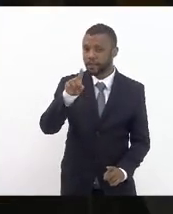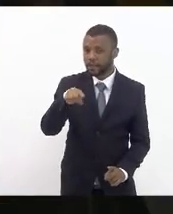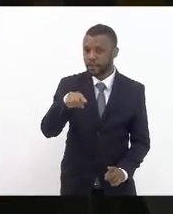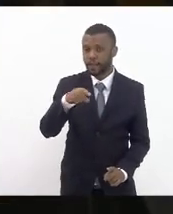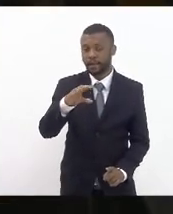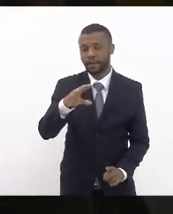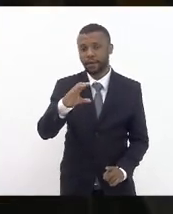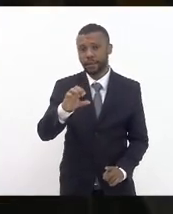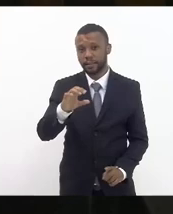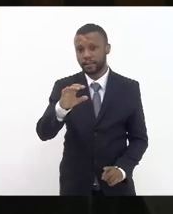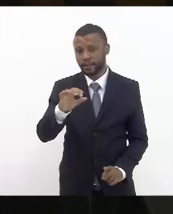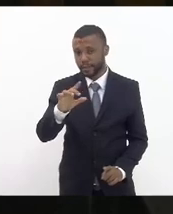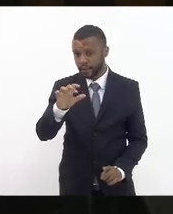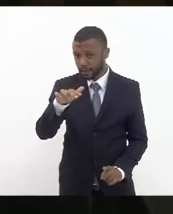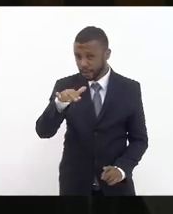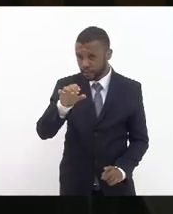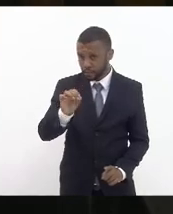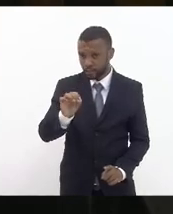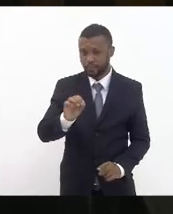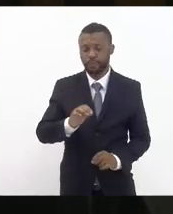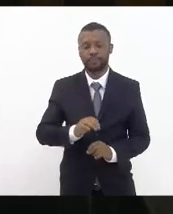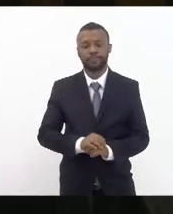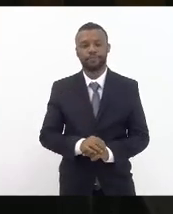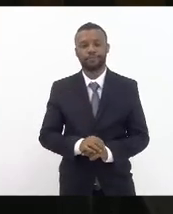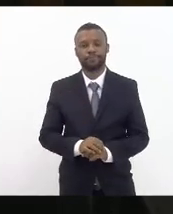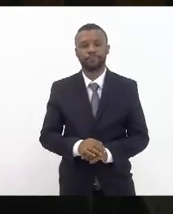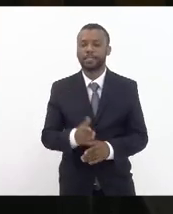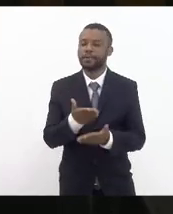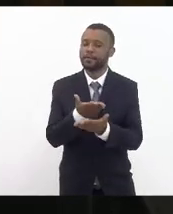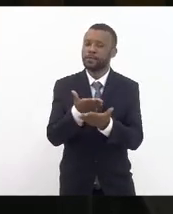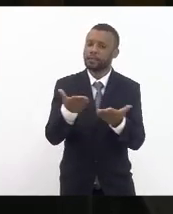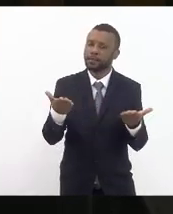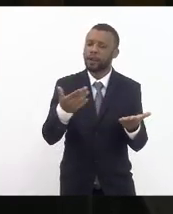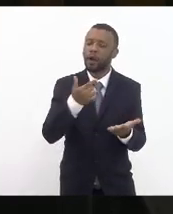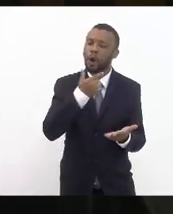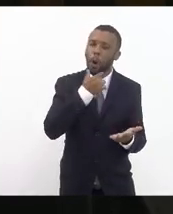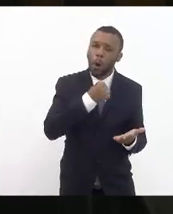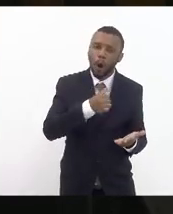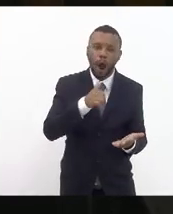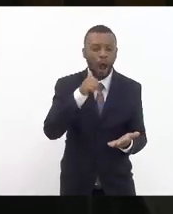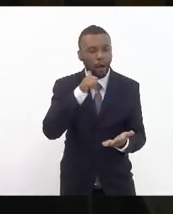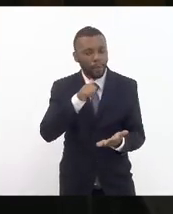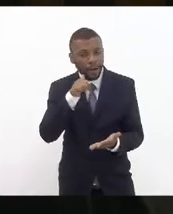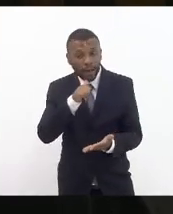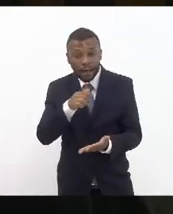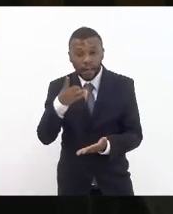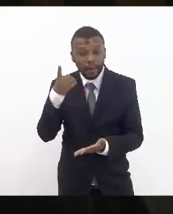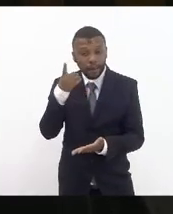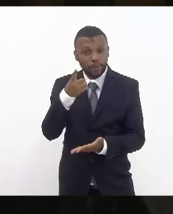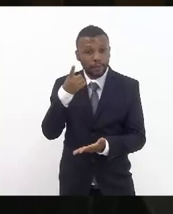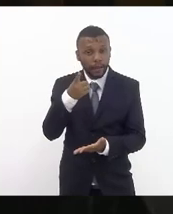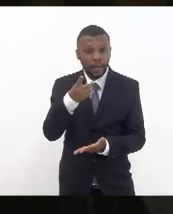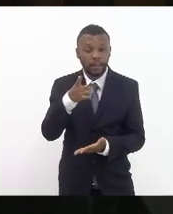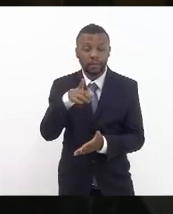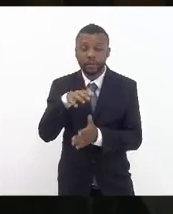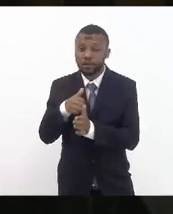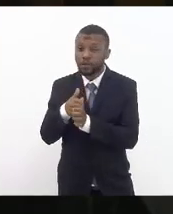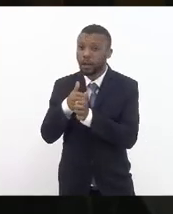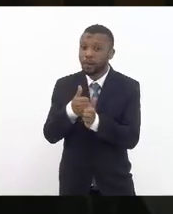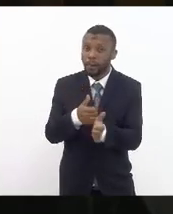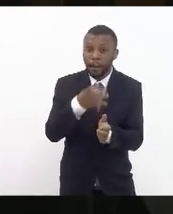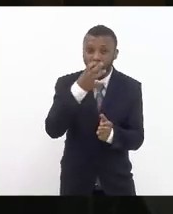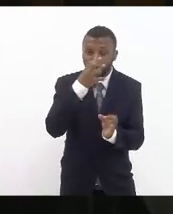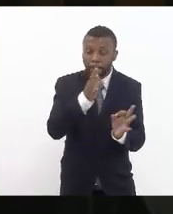senhoras e senhores deputados que nos acompanham de